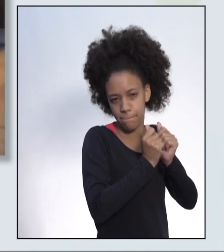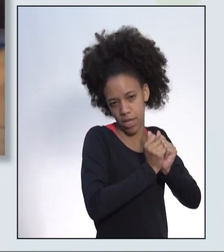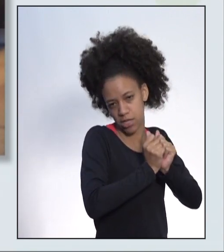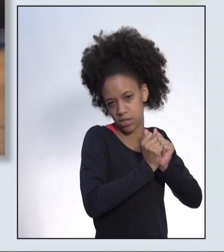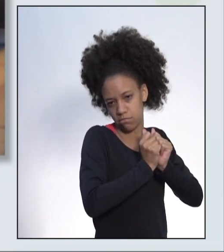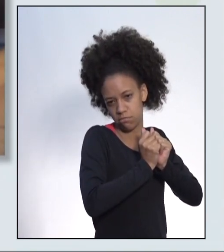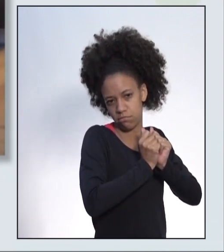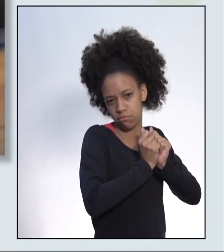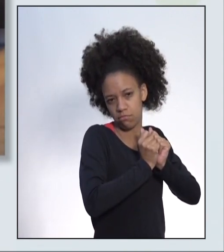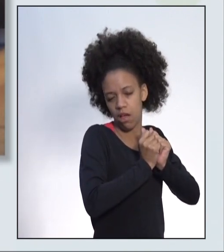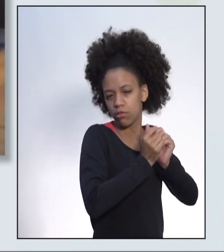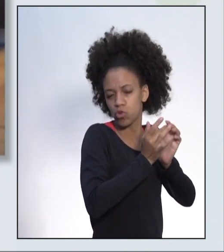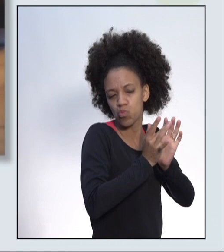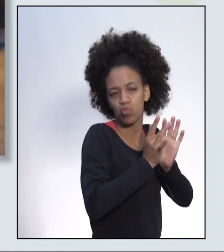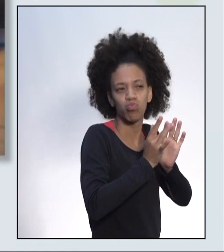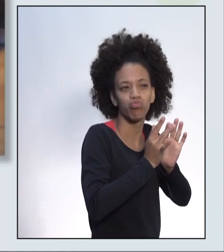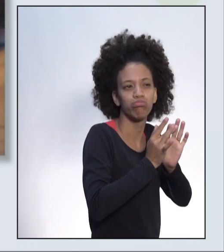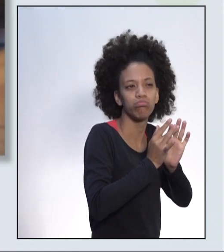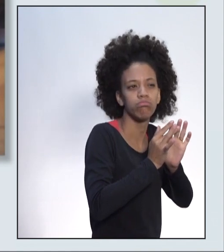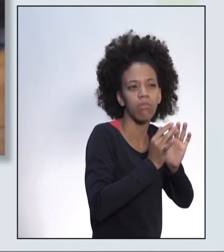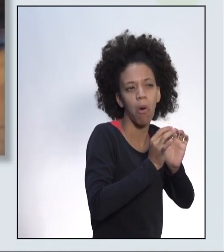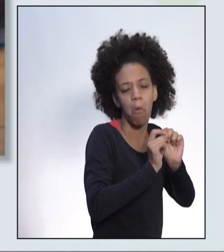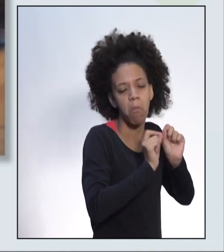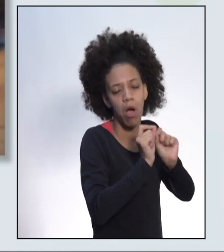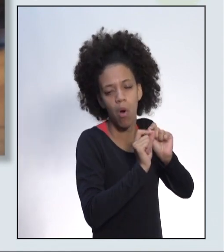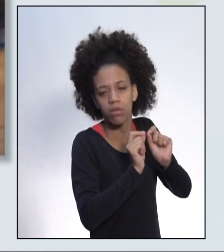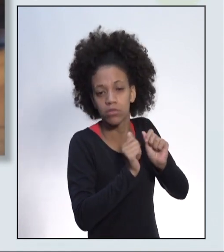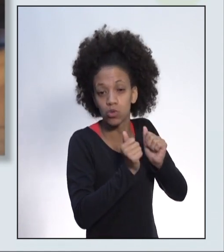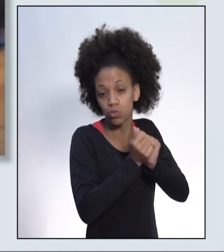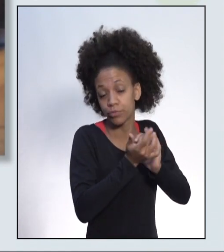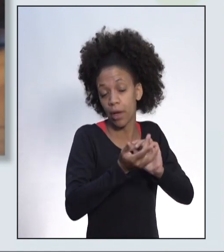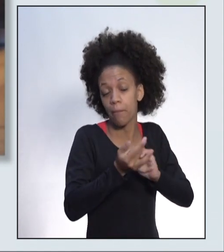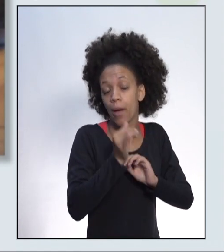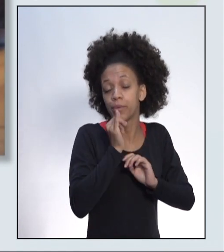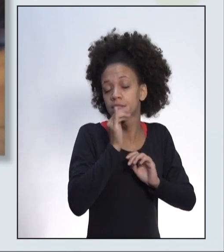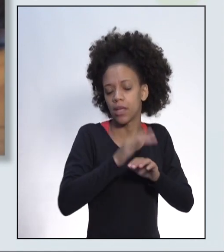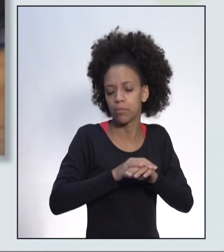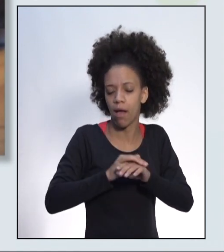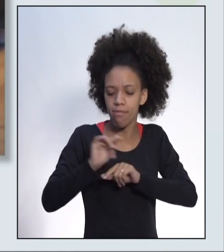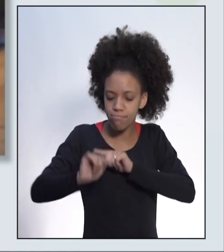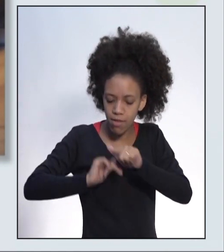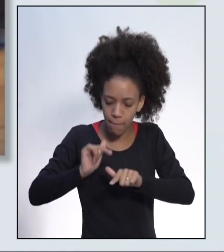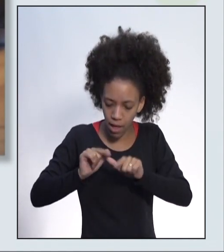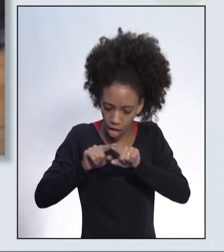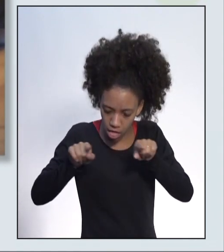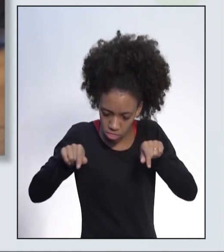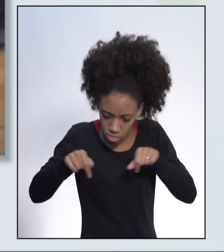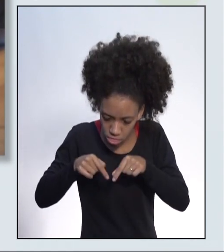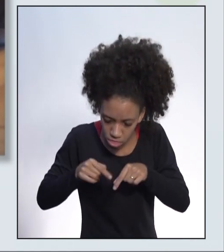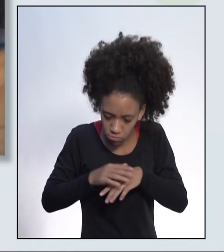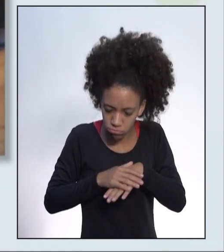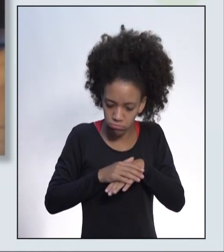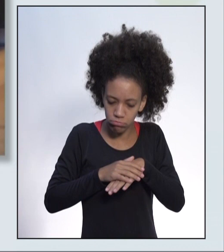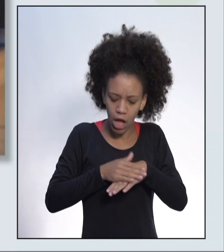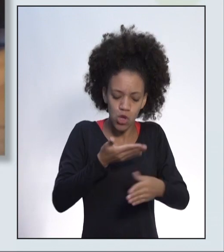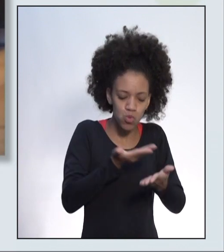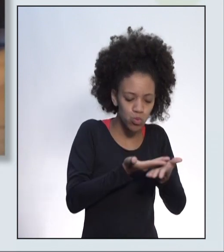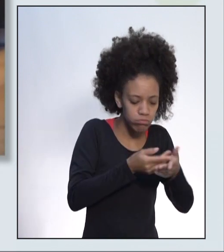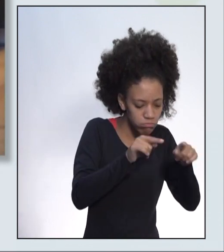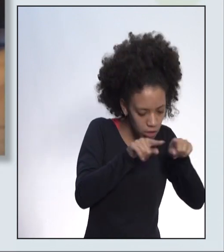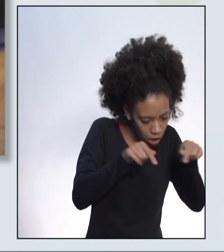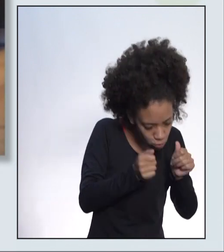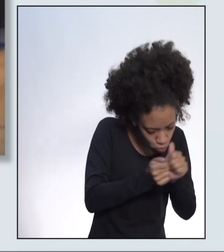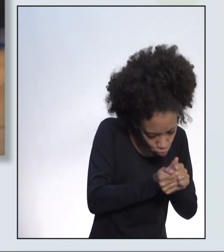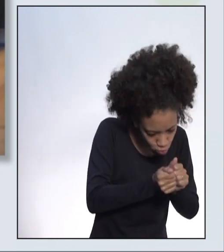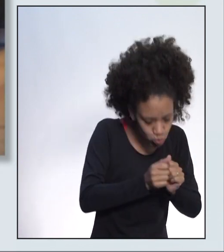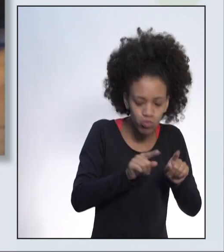fazendo algumas coisas juntos que a gente não costumava fazer, por exemplo, trabalhar no mesmo ambiente, estudar no mesmo ambiente. Então